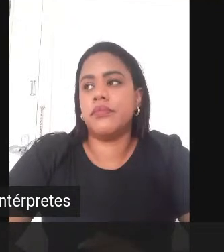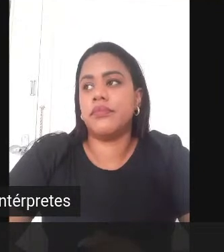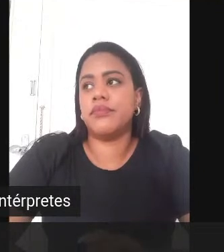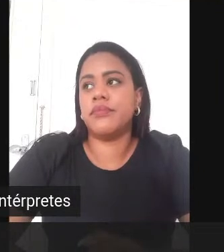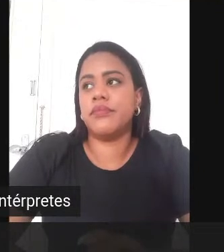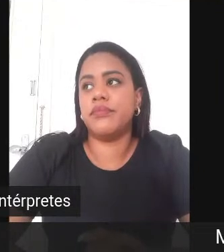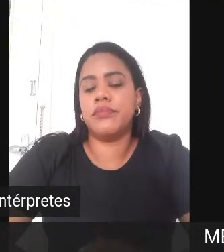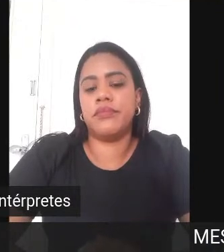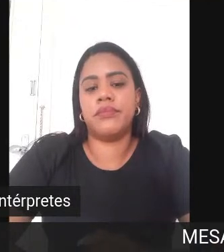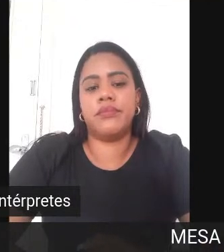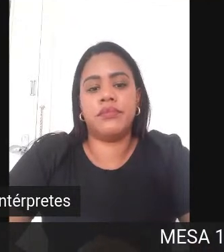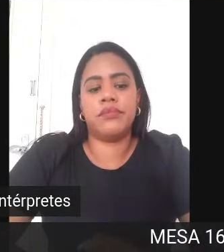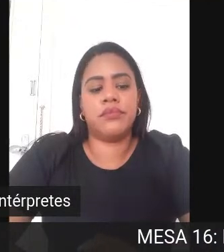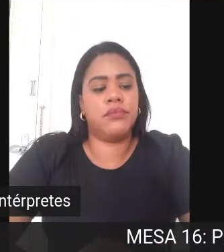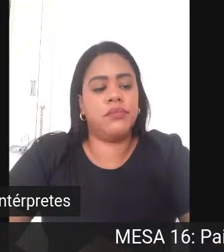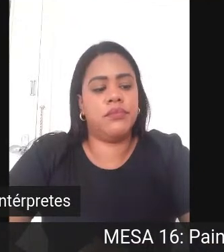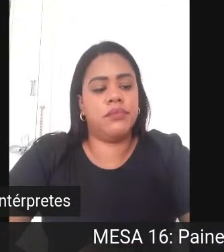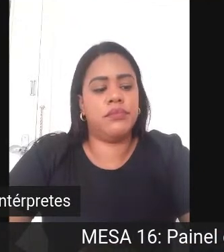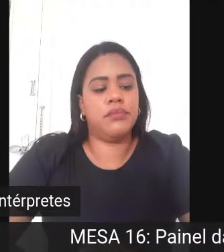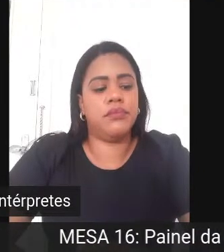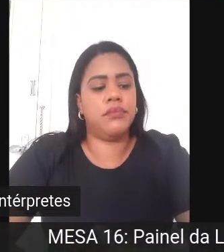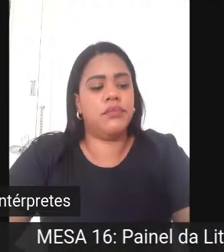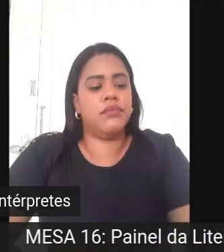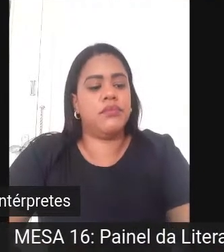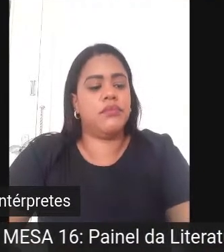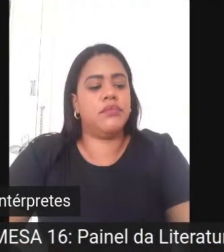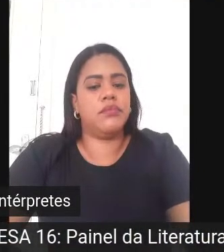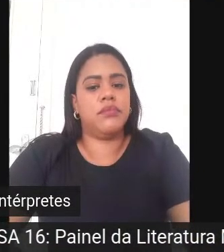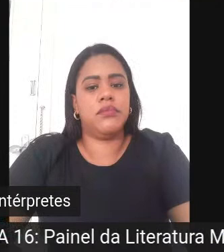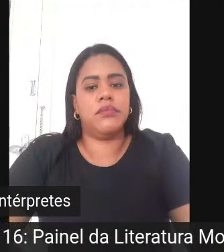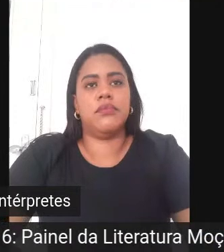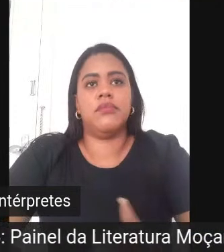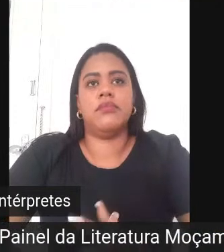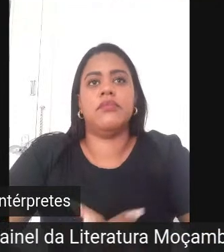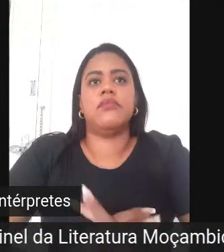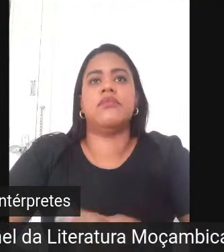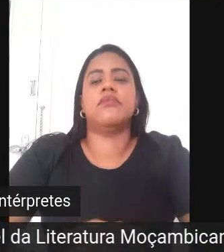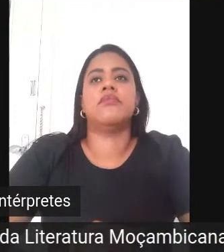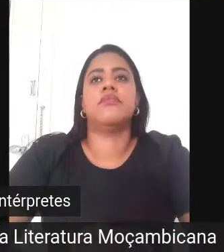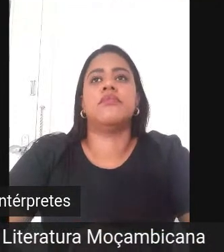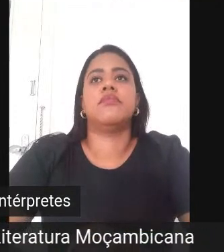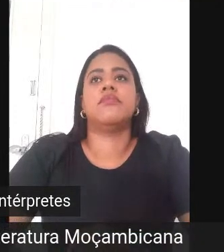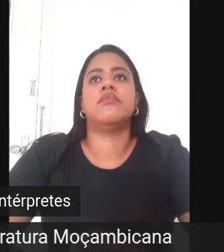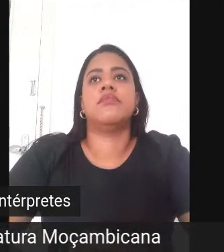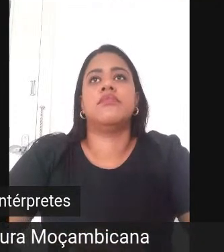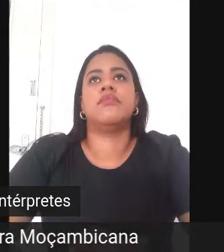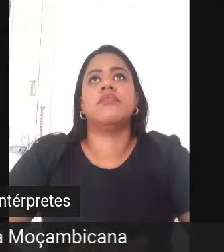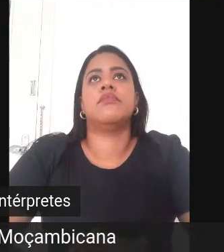Thank you.